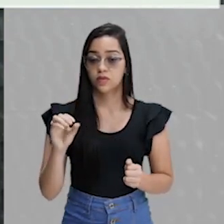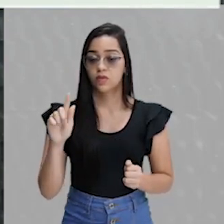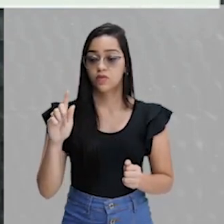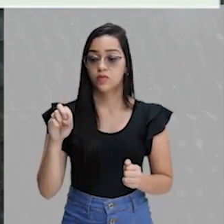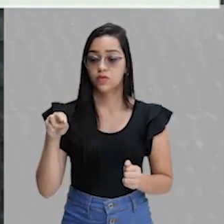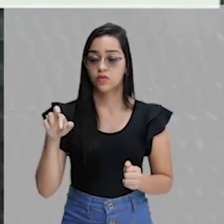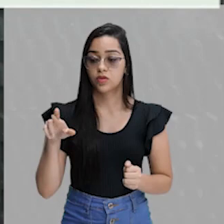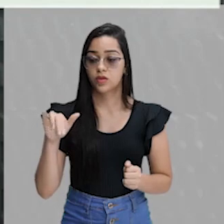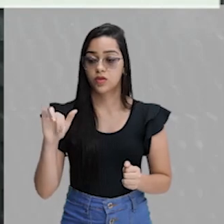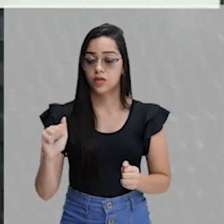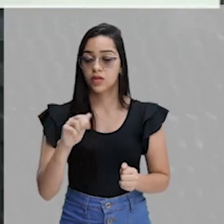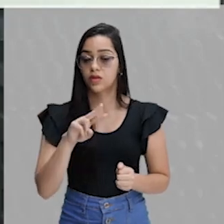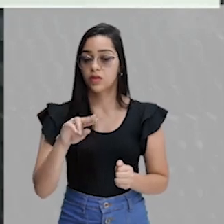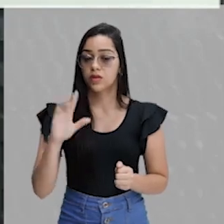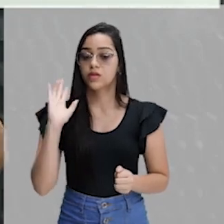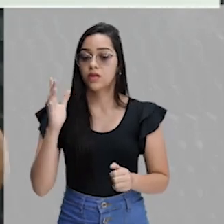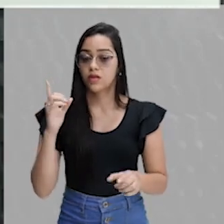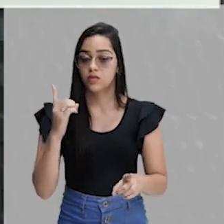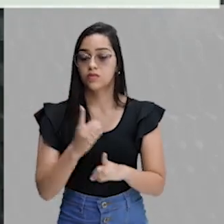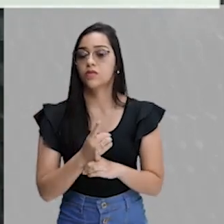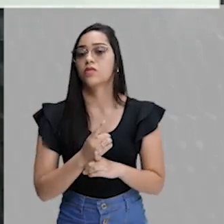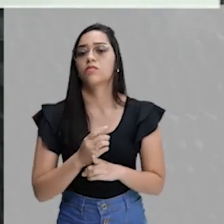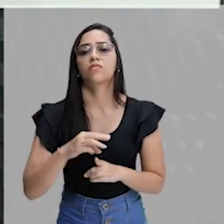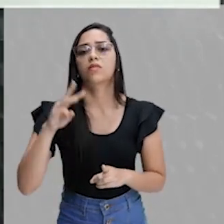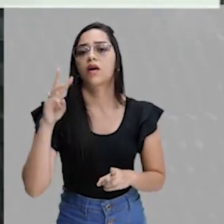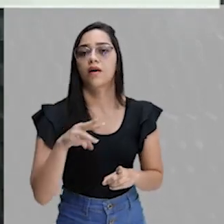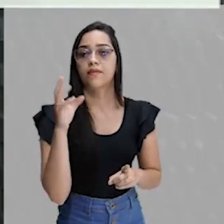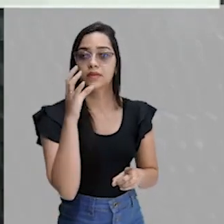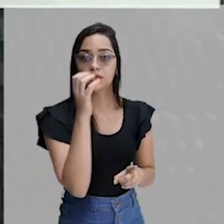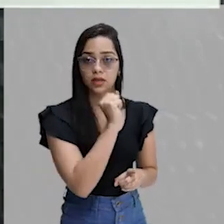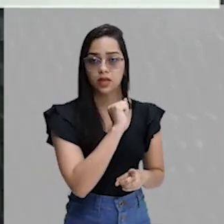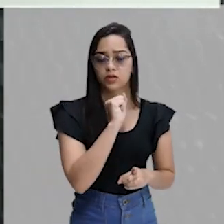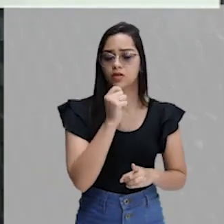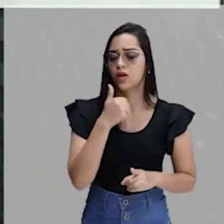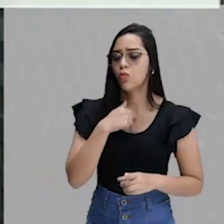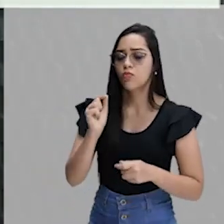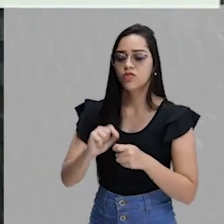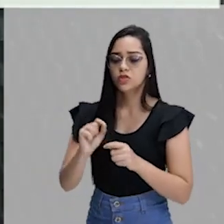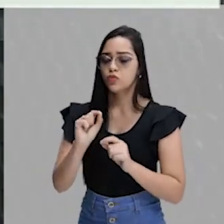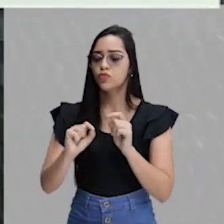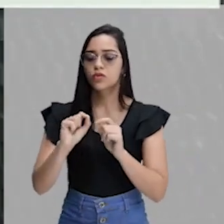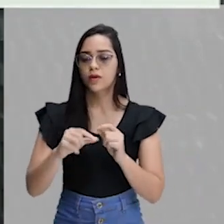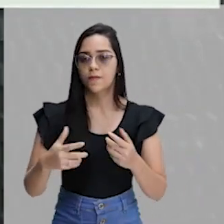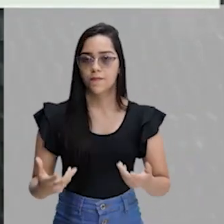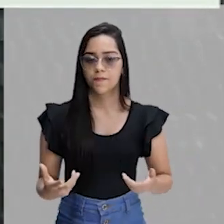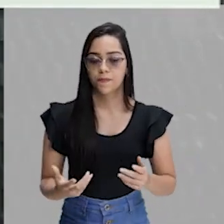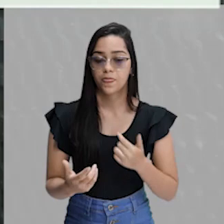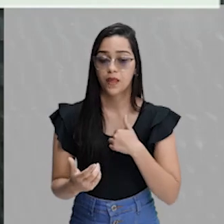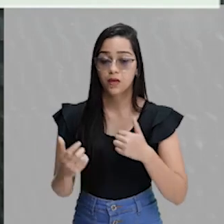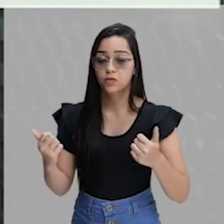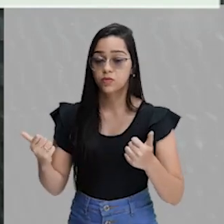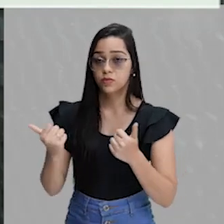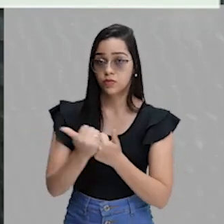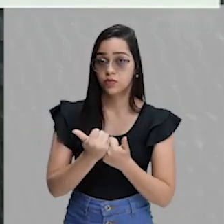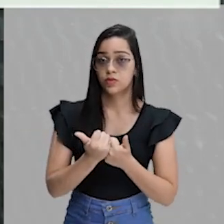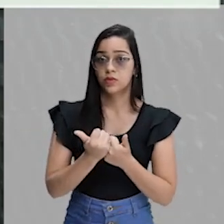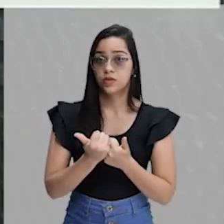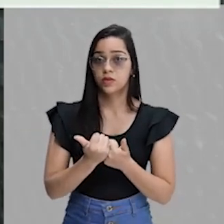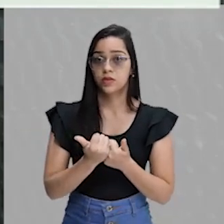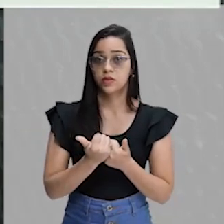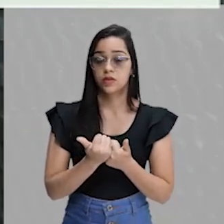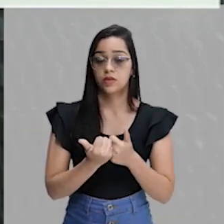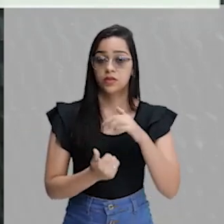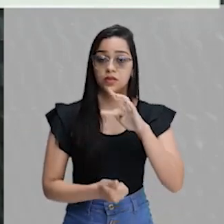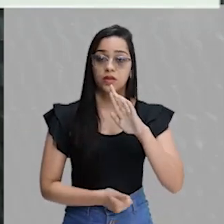né? Que nós já encontramos aí diretamente quem é a velocidade. O que é que eu vou fazer com essa informação? Eu vou substituir